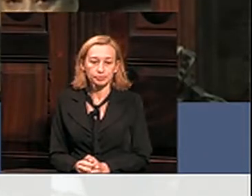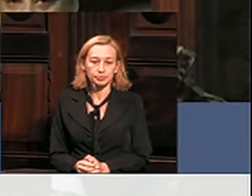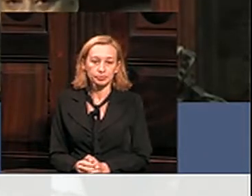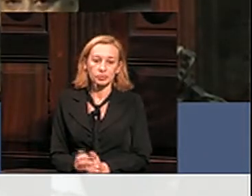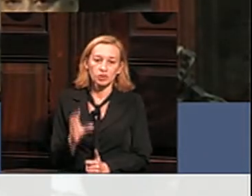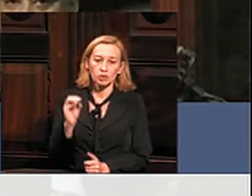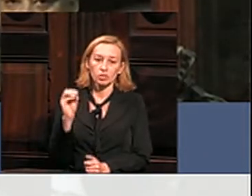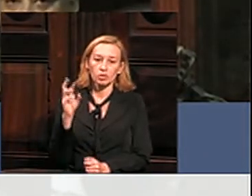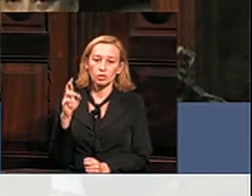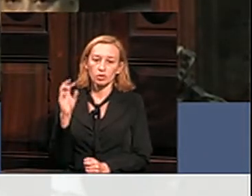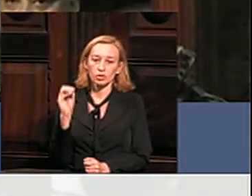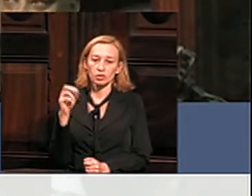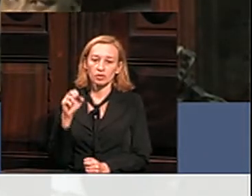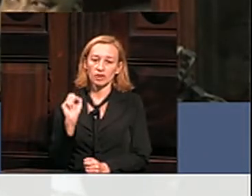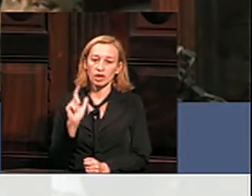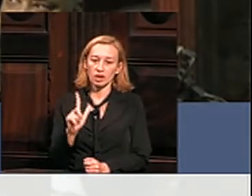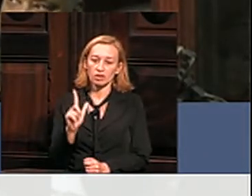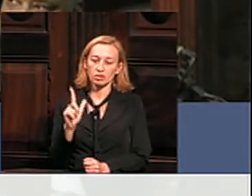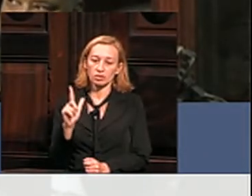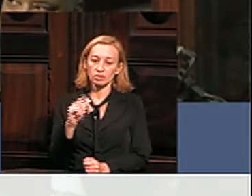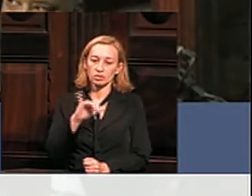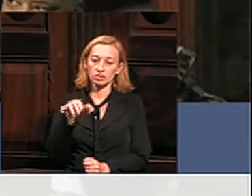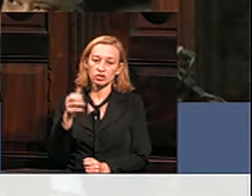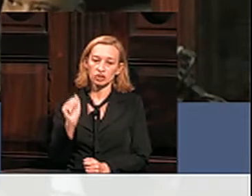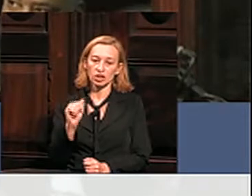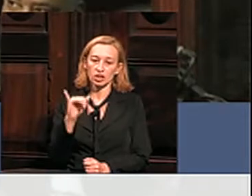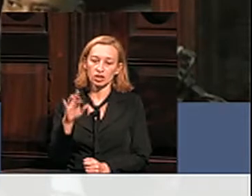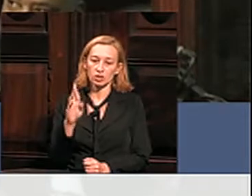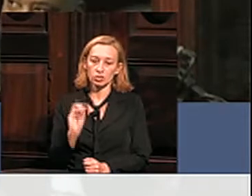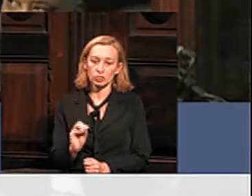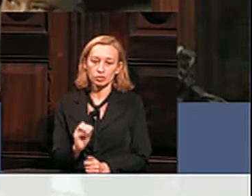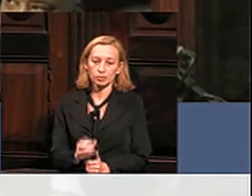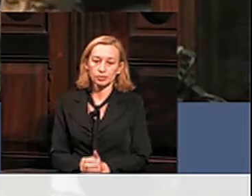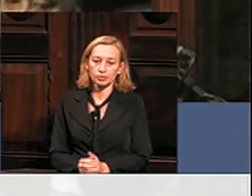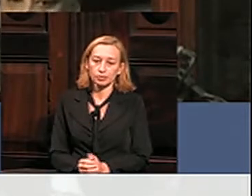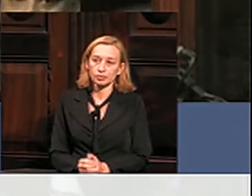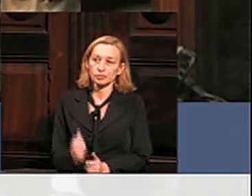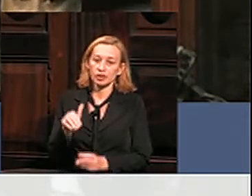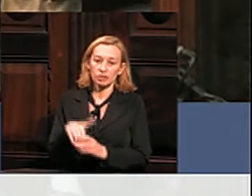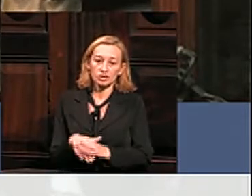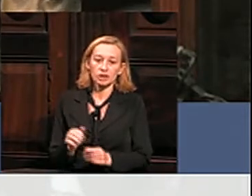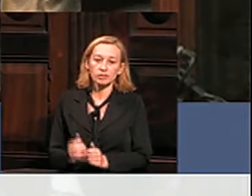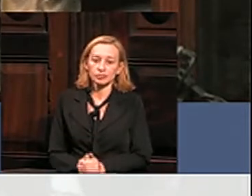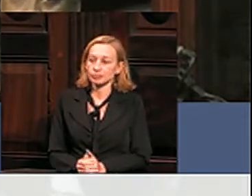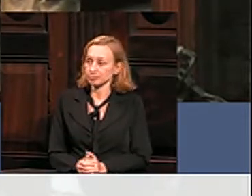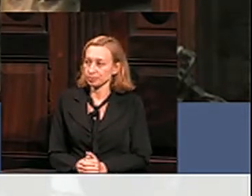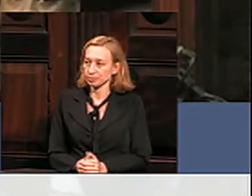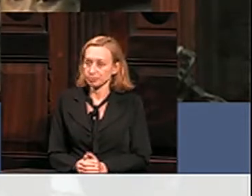Coronel Jairo. Deputado Figueiredo, presente, vai votar.